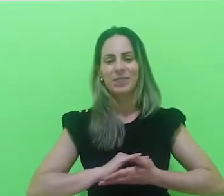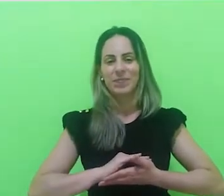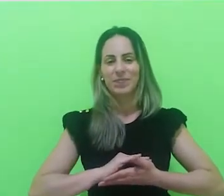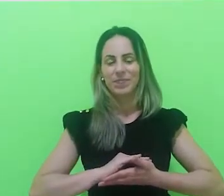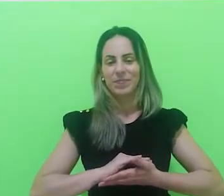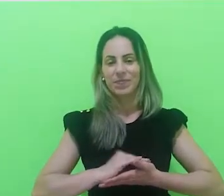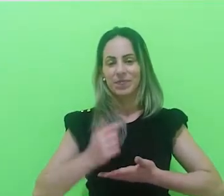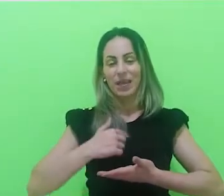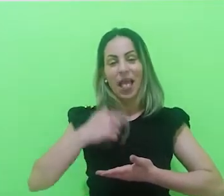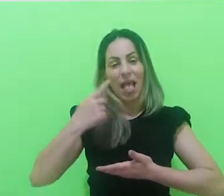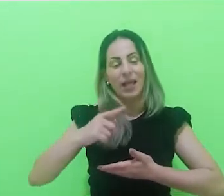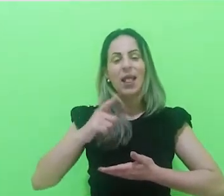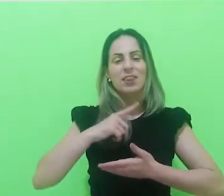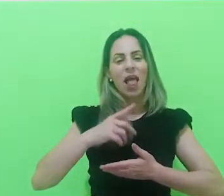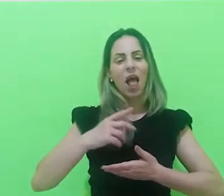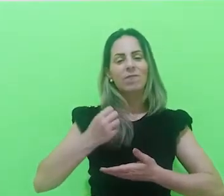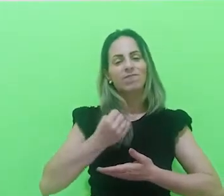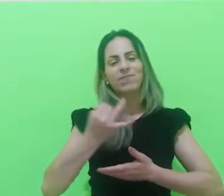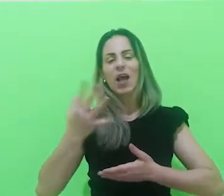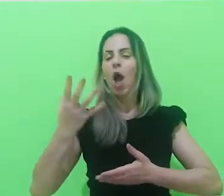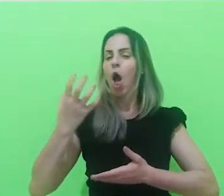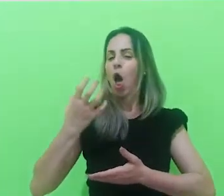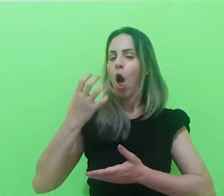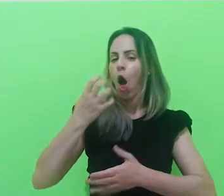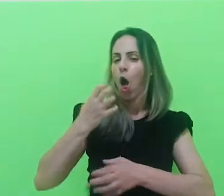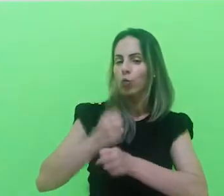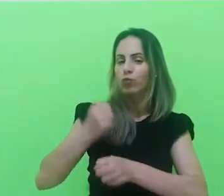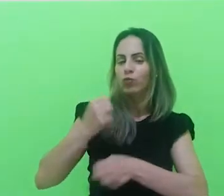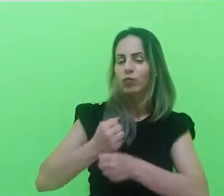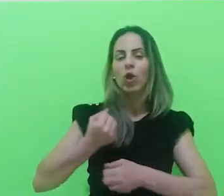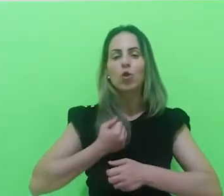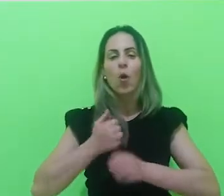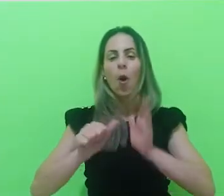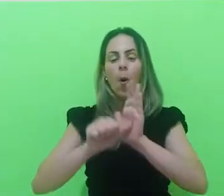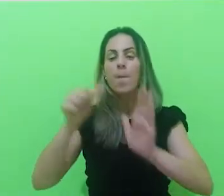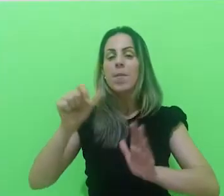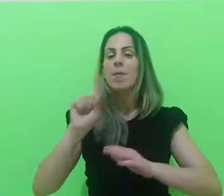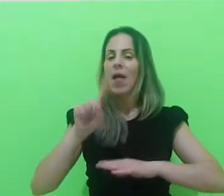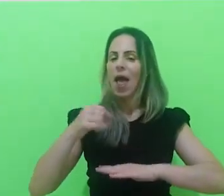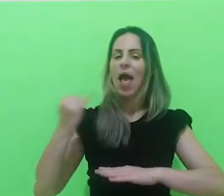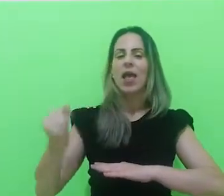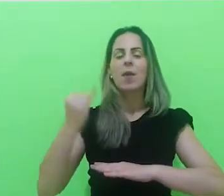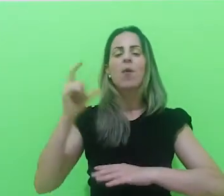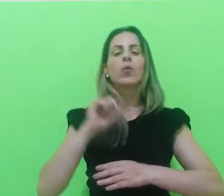Aqui a gente tem alguns números para que você fique ciente a respeito. Primeiro deles, e muito importante,